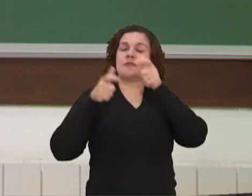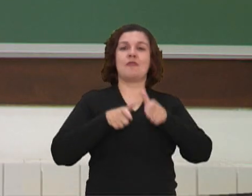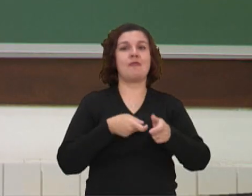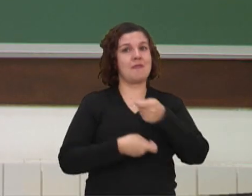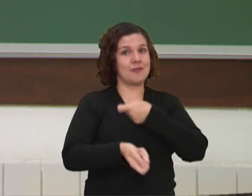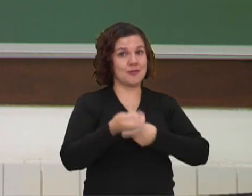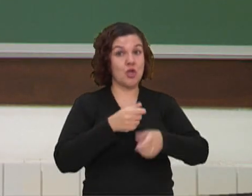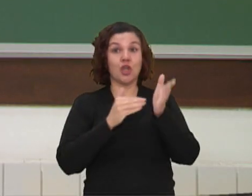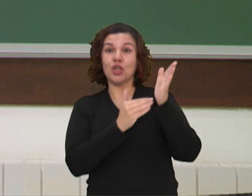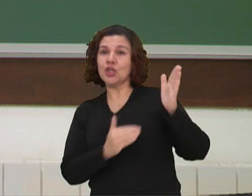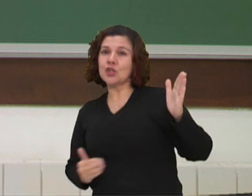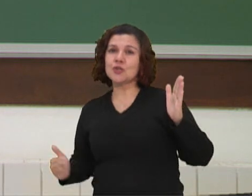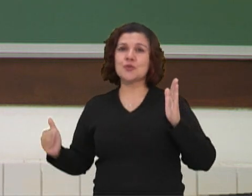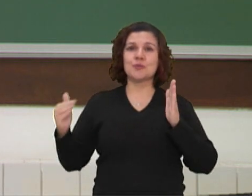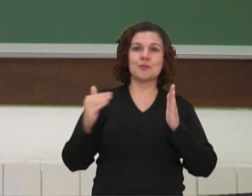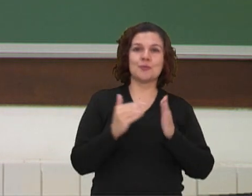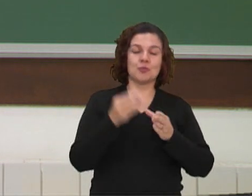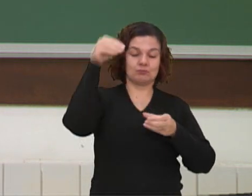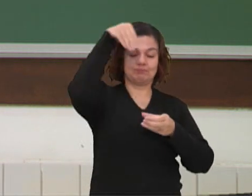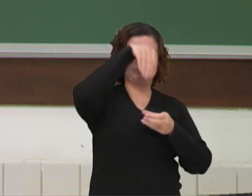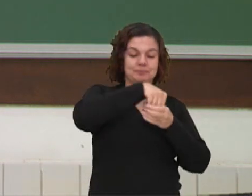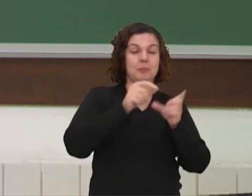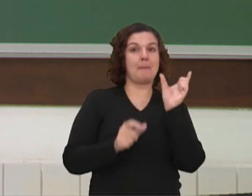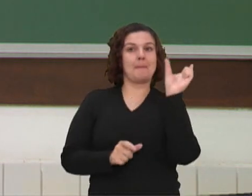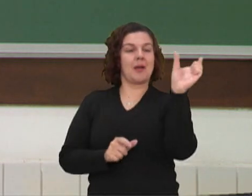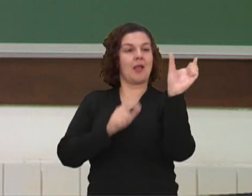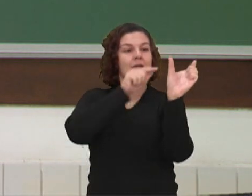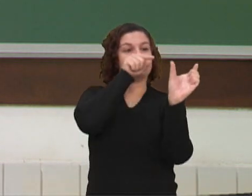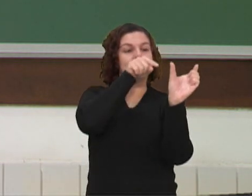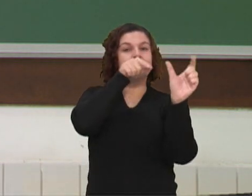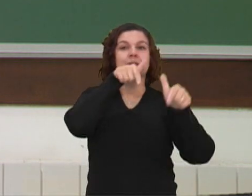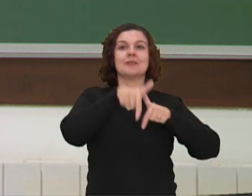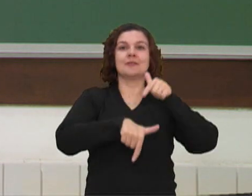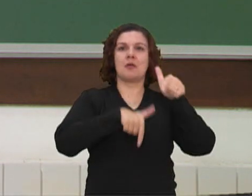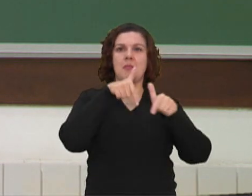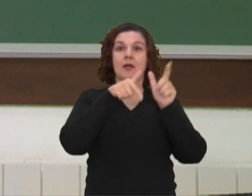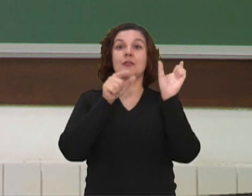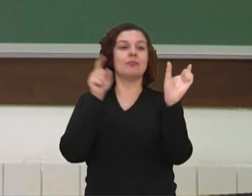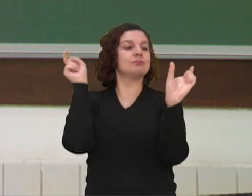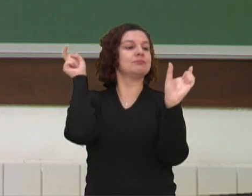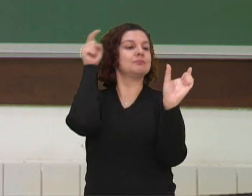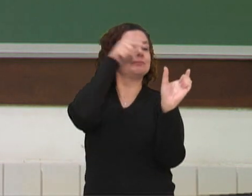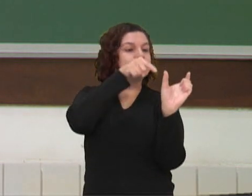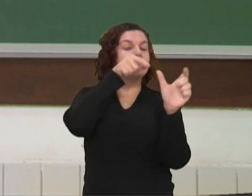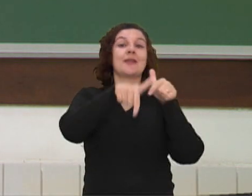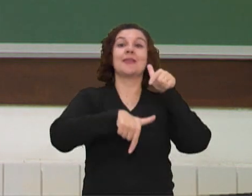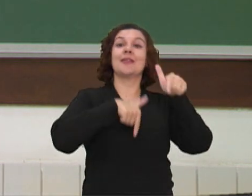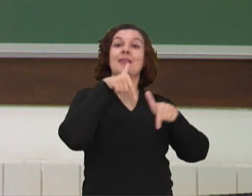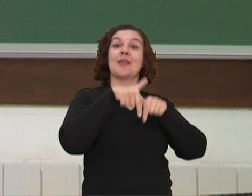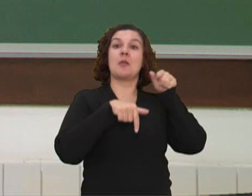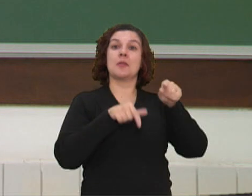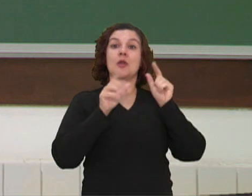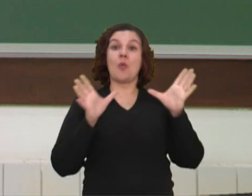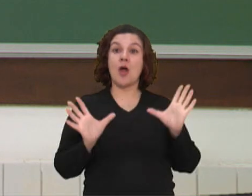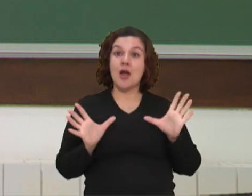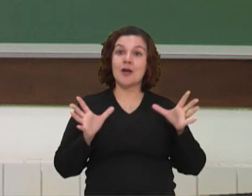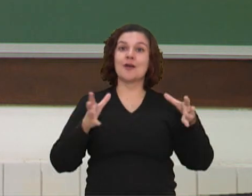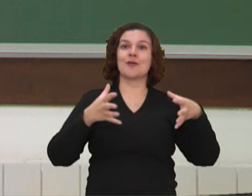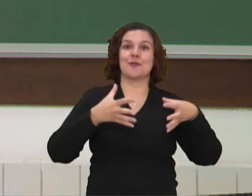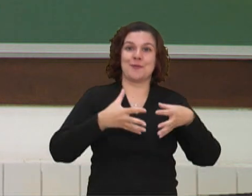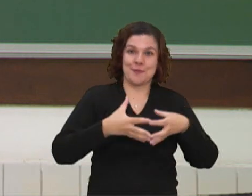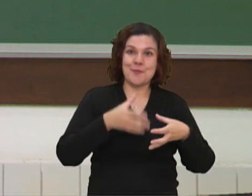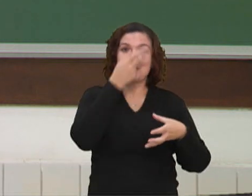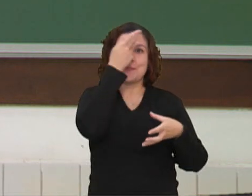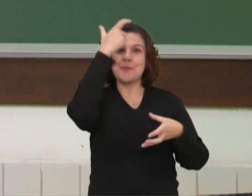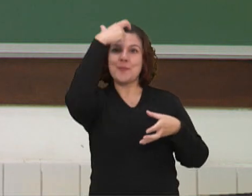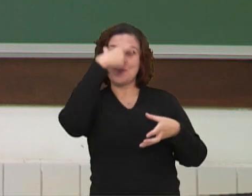relacionado e atrelado ao trabalho. Então, se está relacionado ao trabalho, eu tenho um conjunto de pessoas